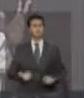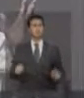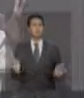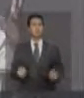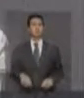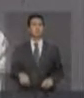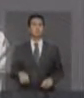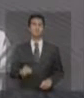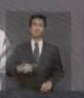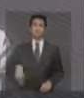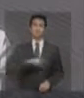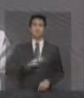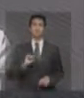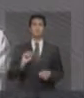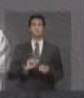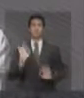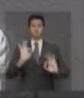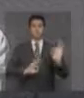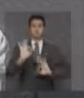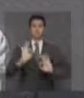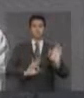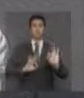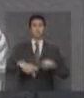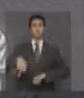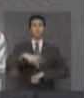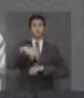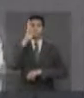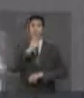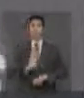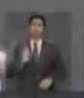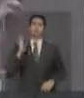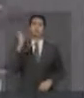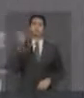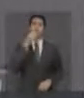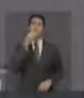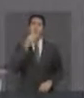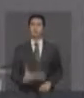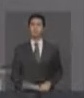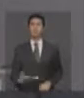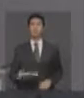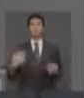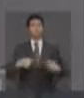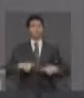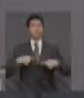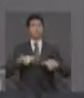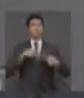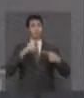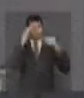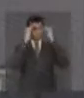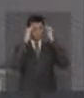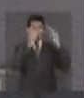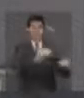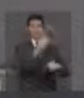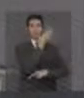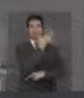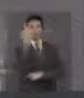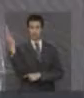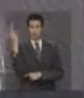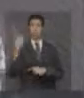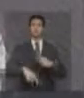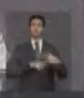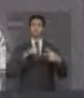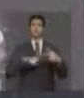a gente construir um país do futuro. Um país que respeite o meio ambiente, que assegure